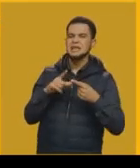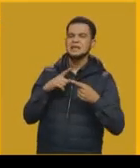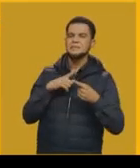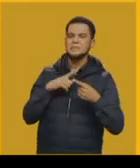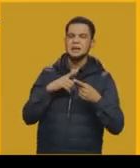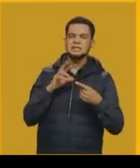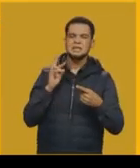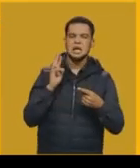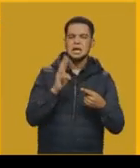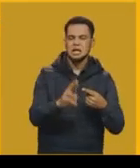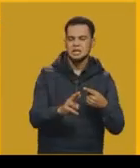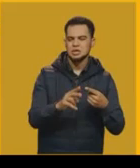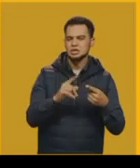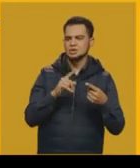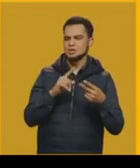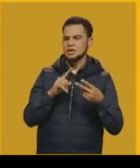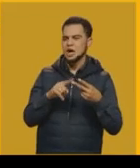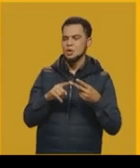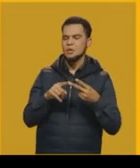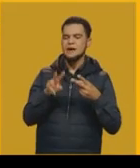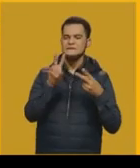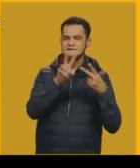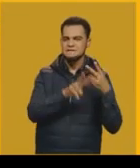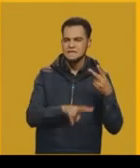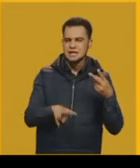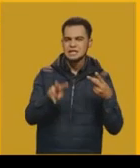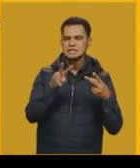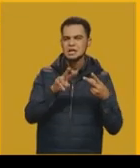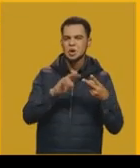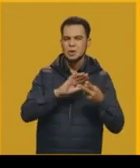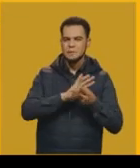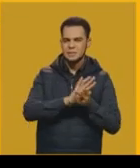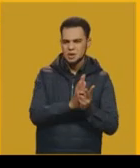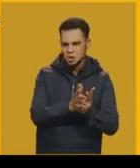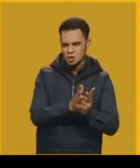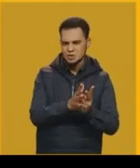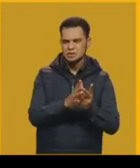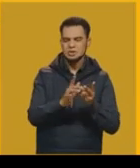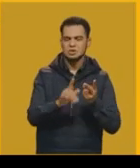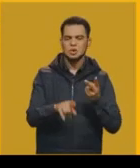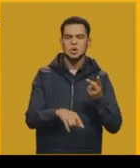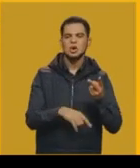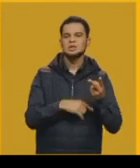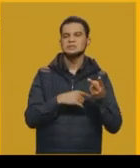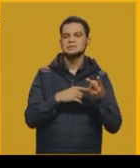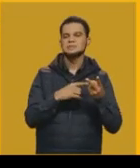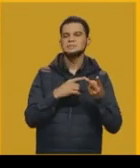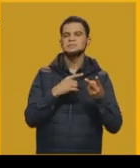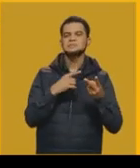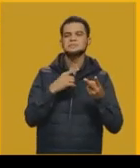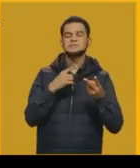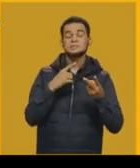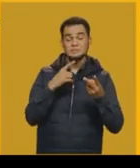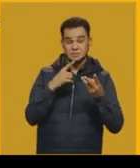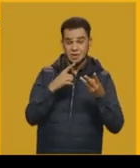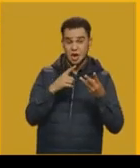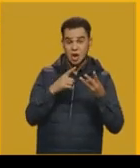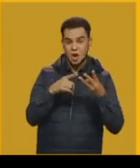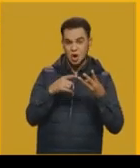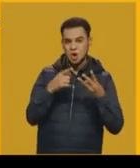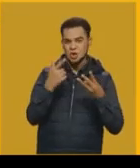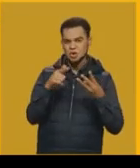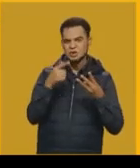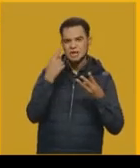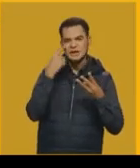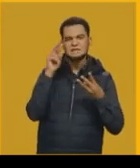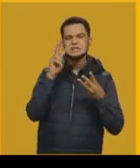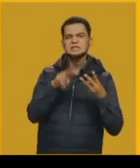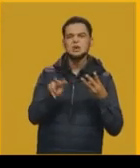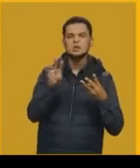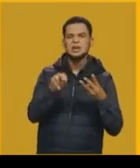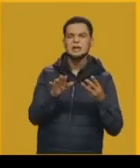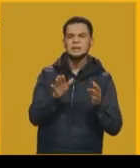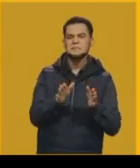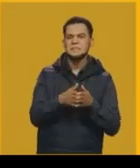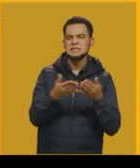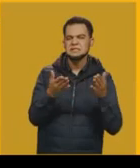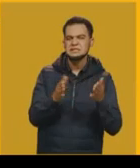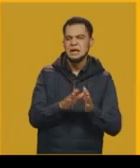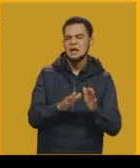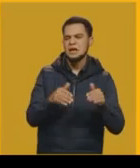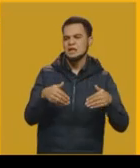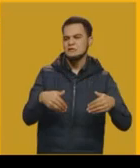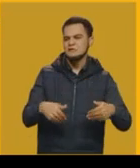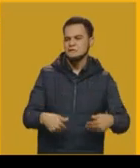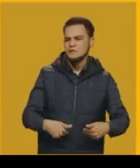visão parcial e preconceituosa. Nós temos a outra visão que comentamos aqui, né, a respeito de miséria, fome,